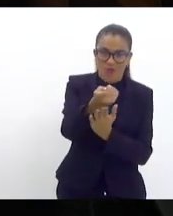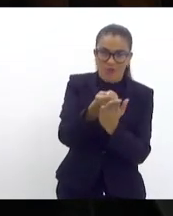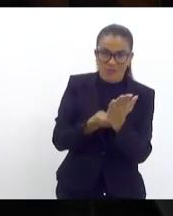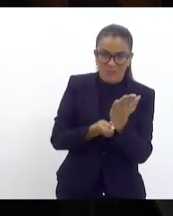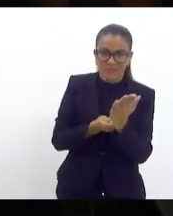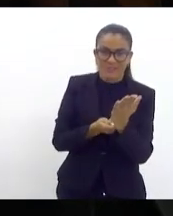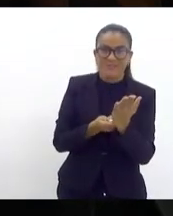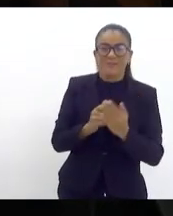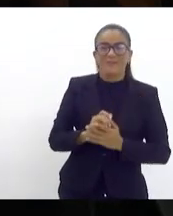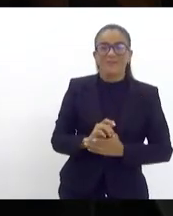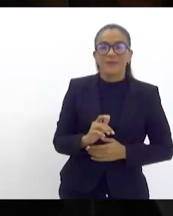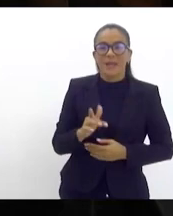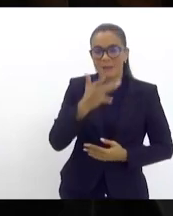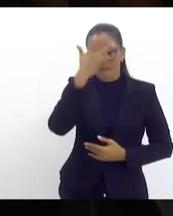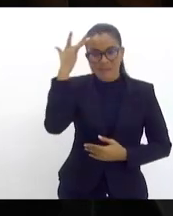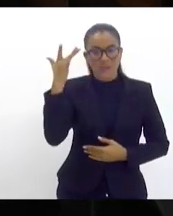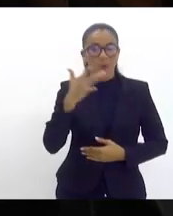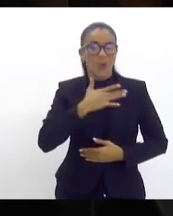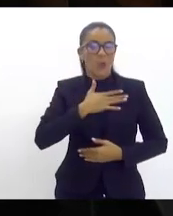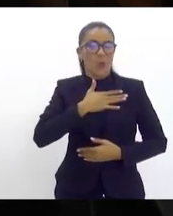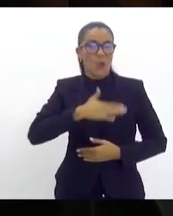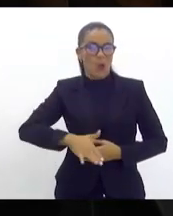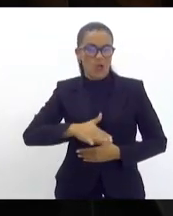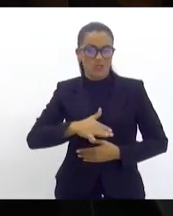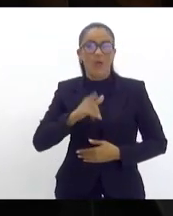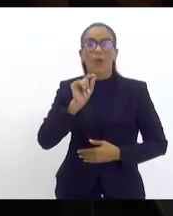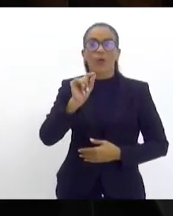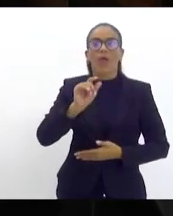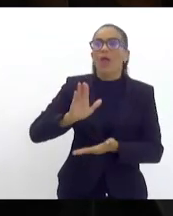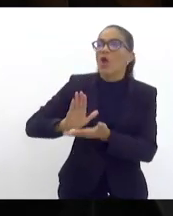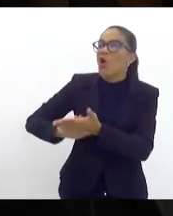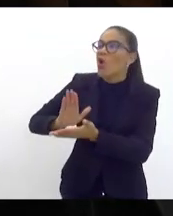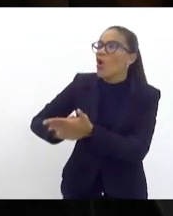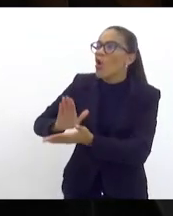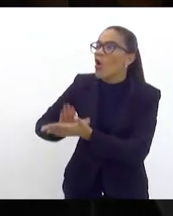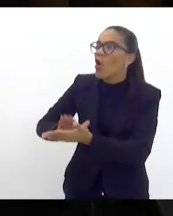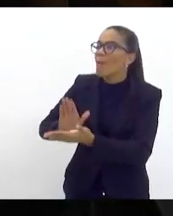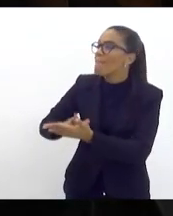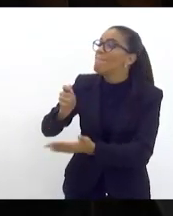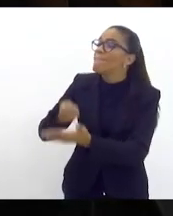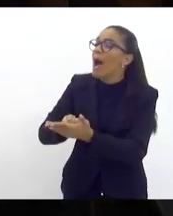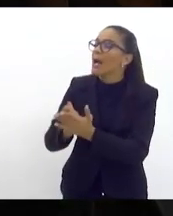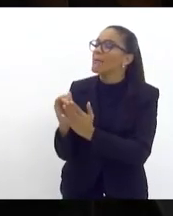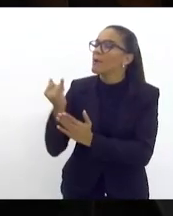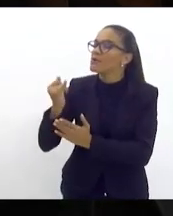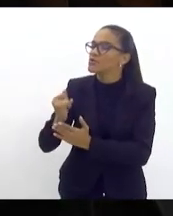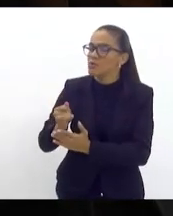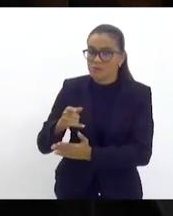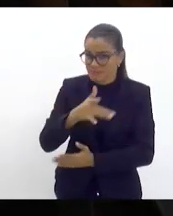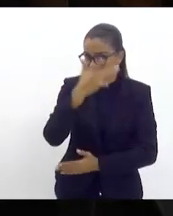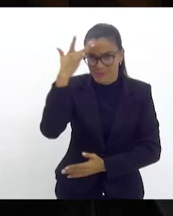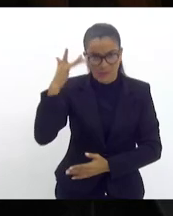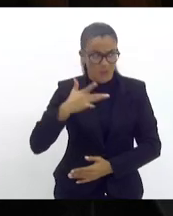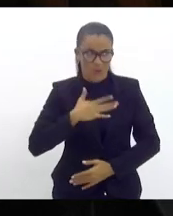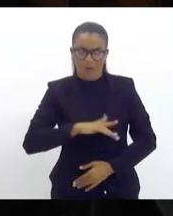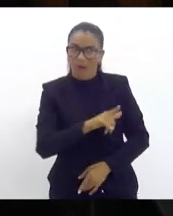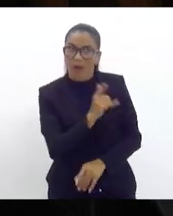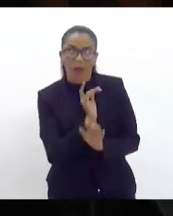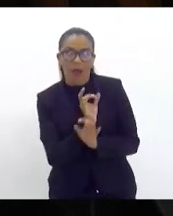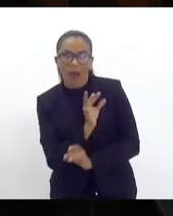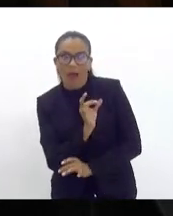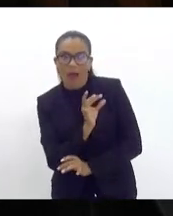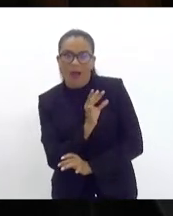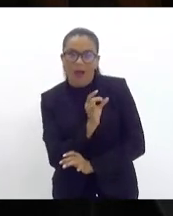que nem ninguém gosta na Bíblia o cobrador dos impostos ninguém gosta do cobrador dos impostos